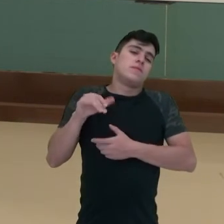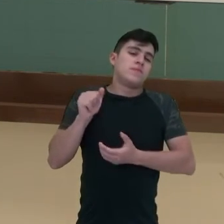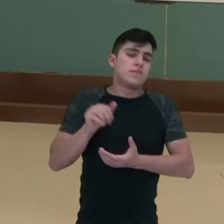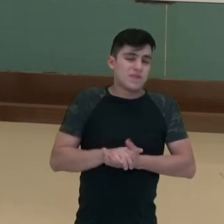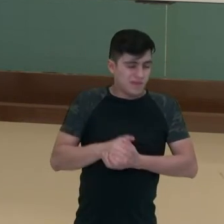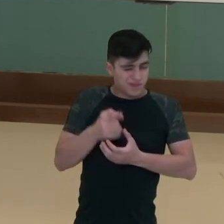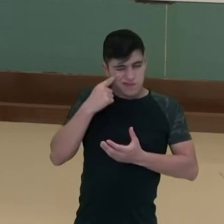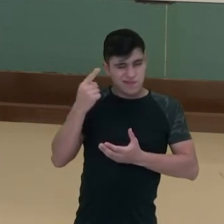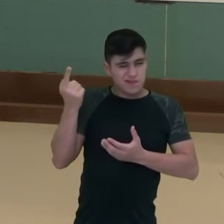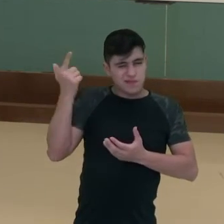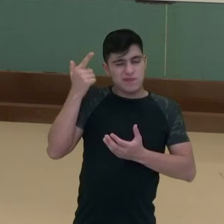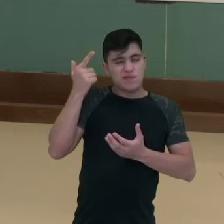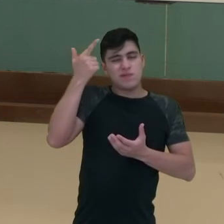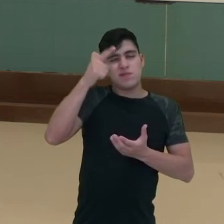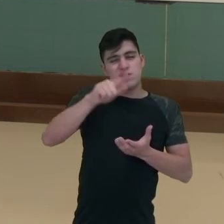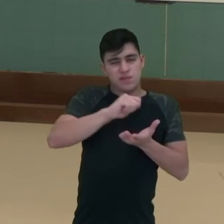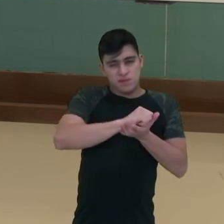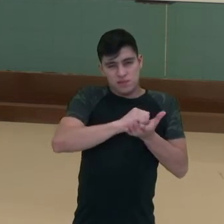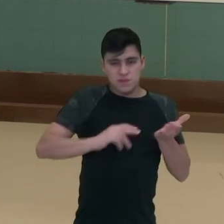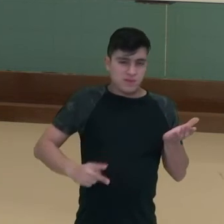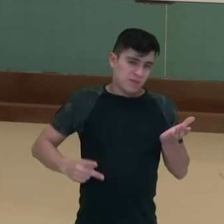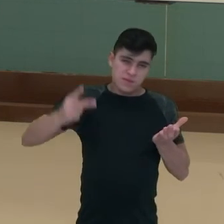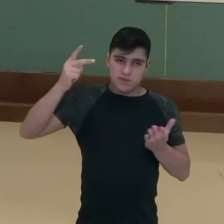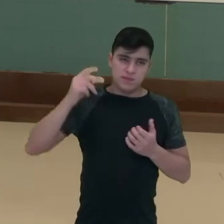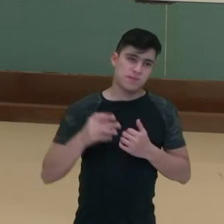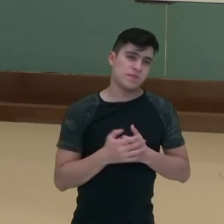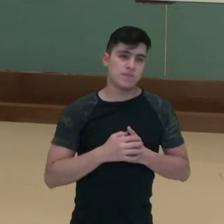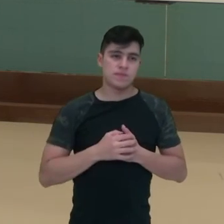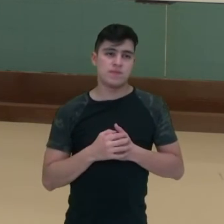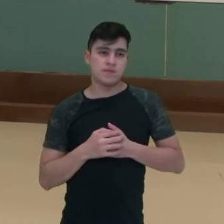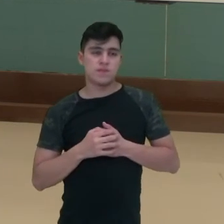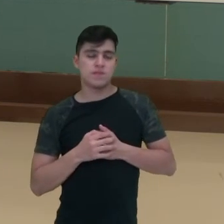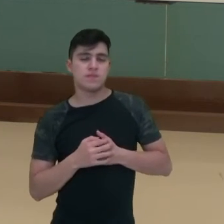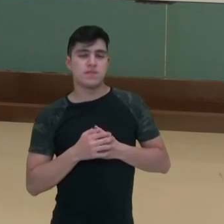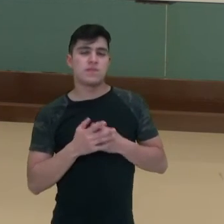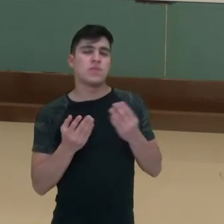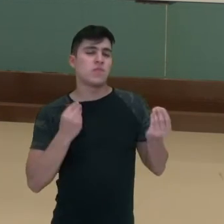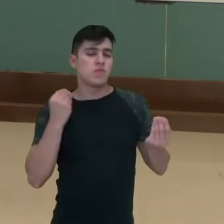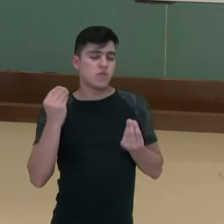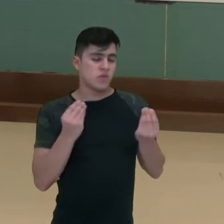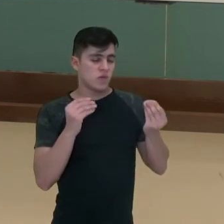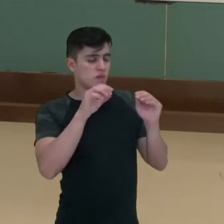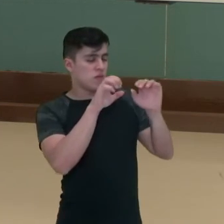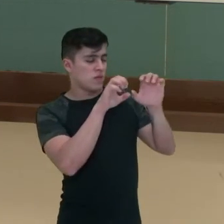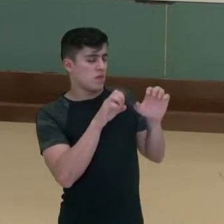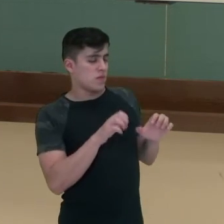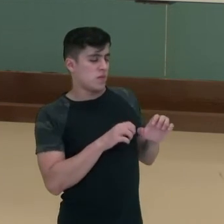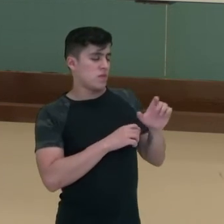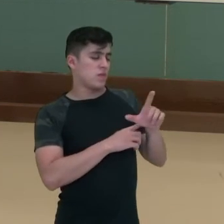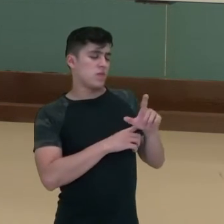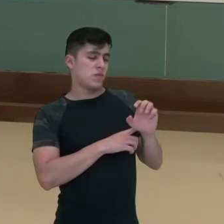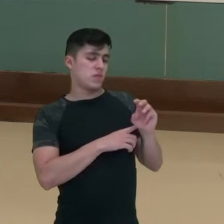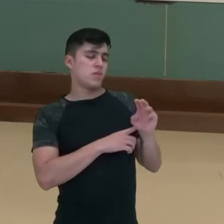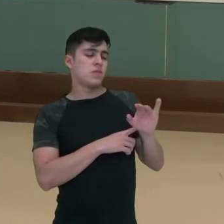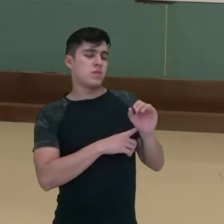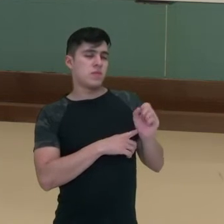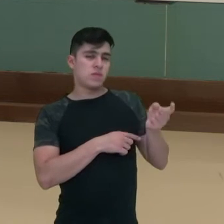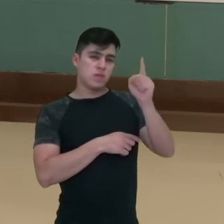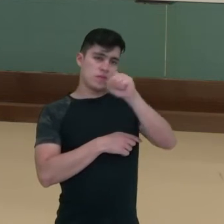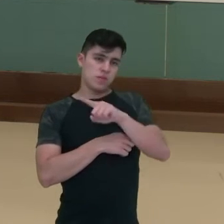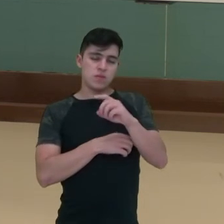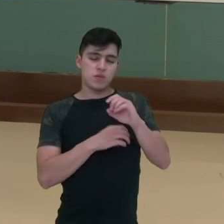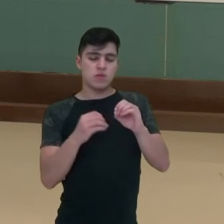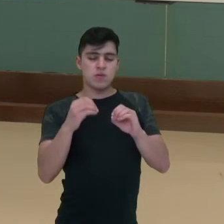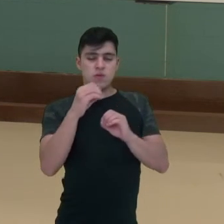Então vamos assim à nossa segunda atividade. Como fica a estrutura de leves do composto